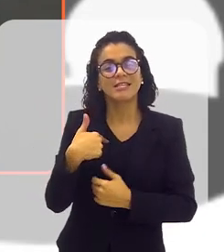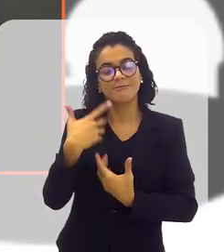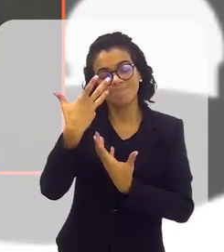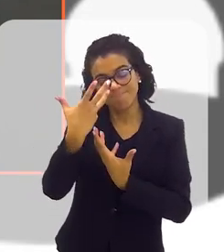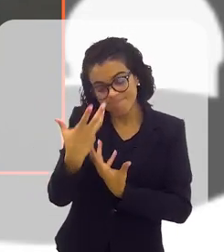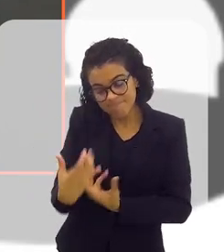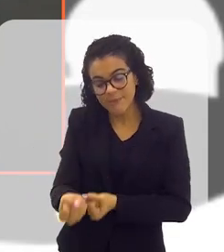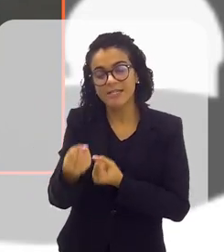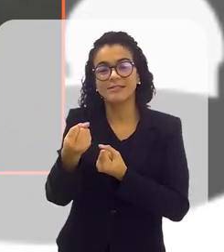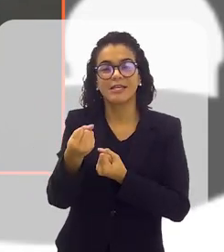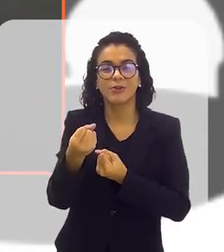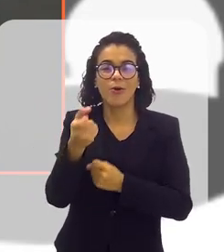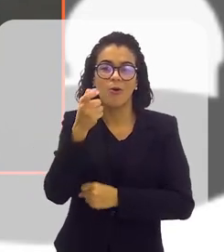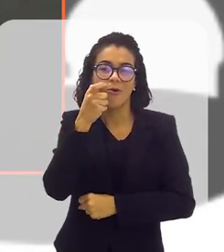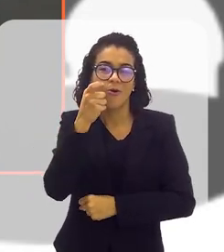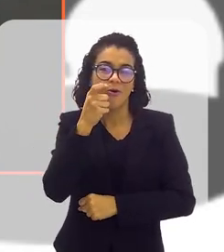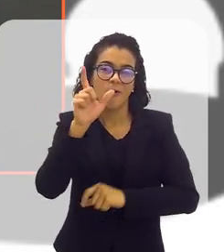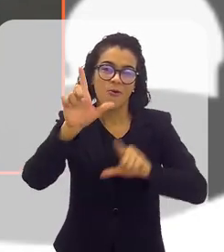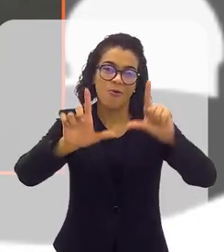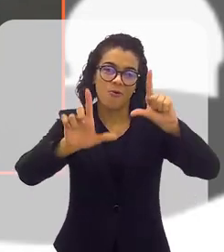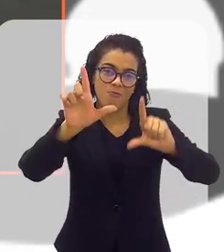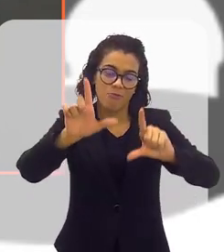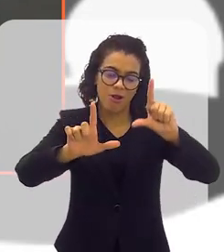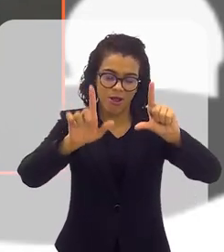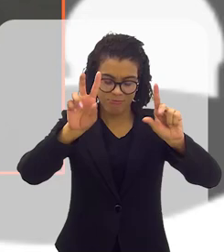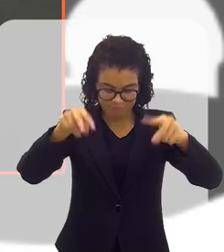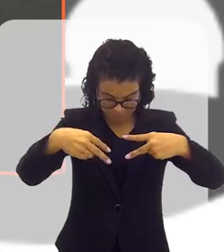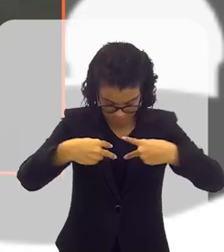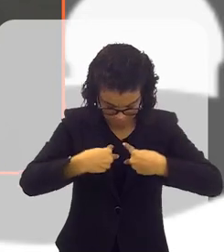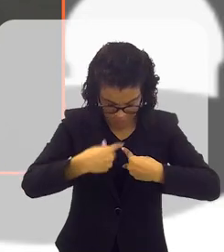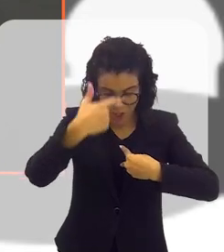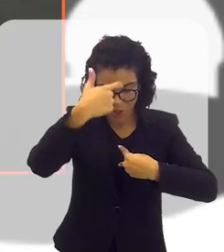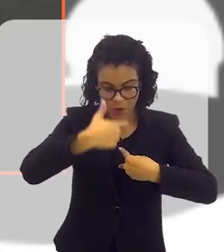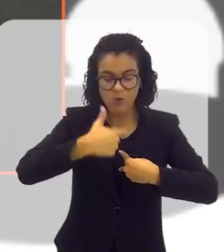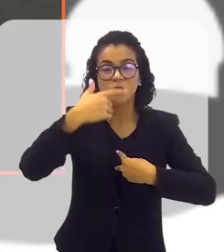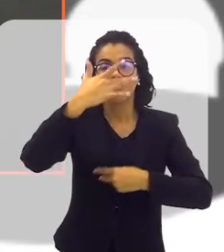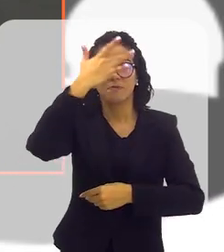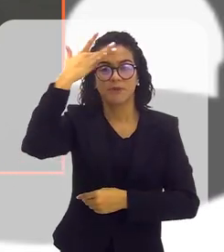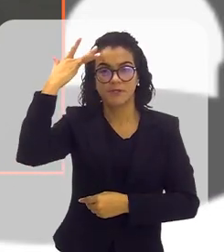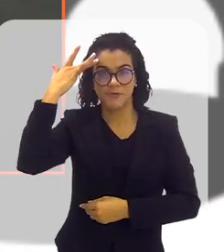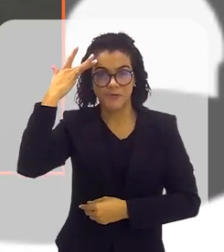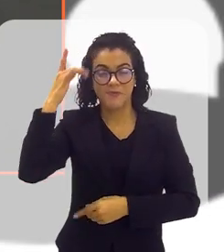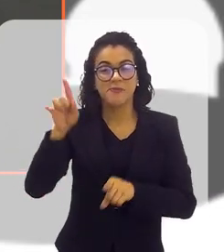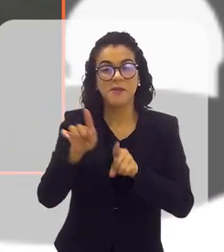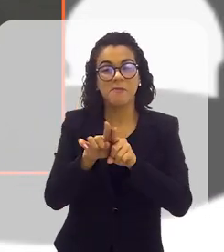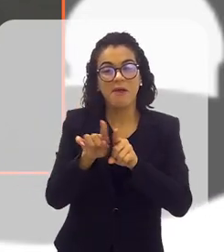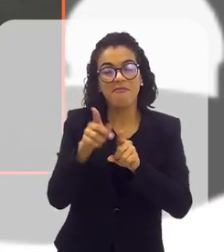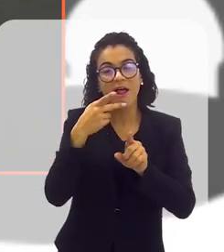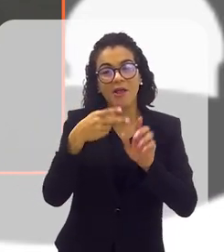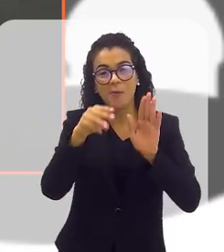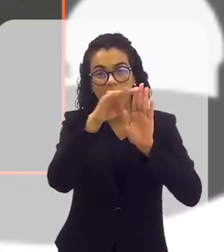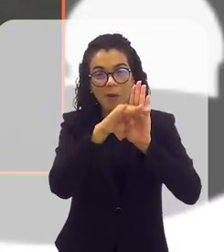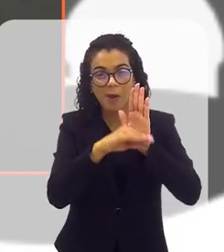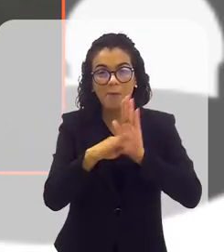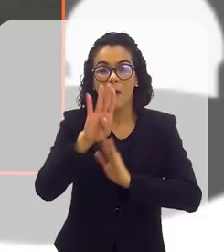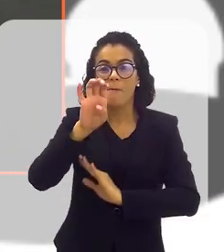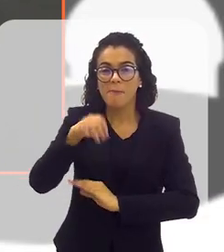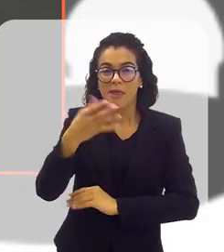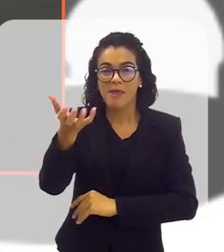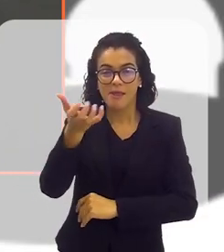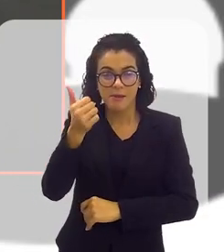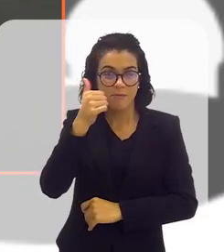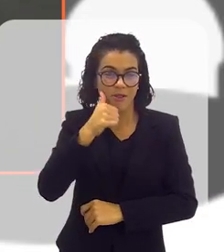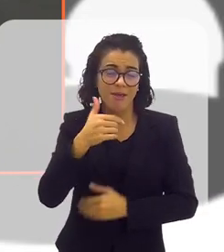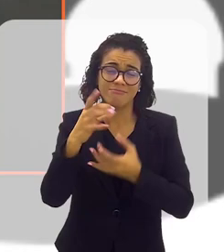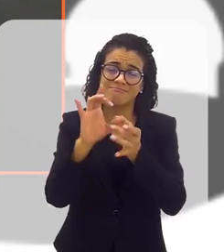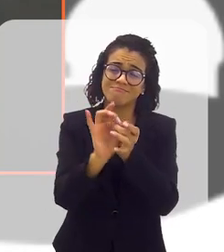se permitiram durante esse programa a se pensar como pessoas e dizer que o Bem Querer Mulher está de